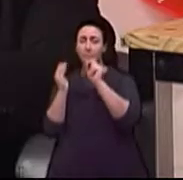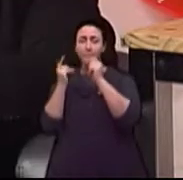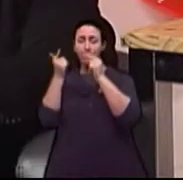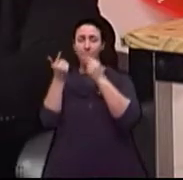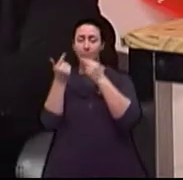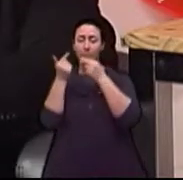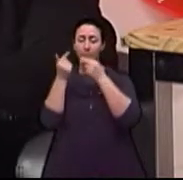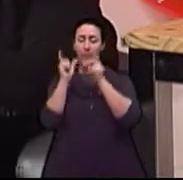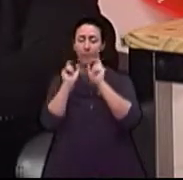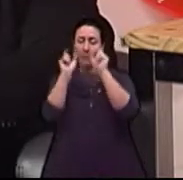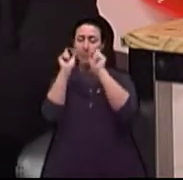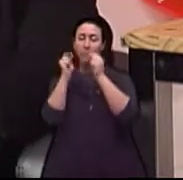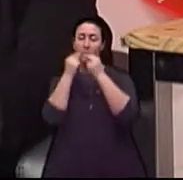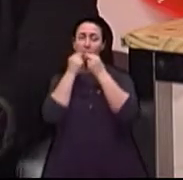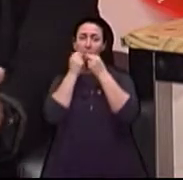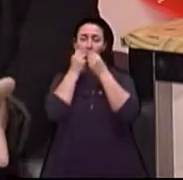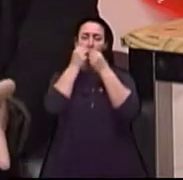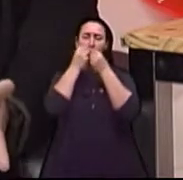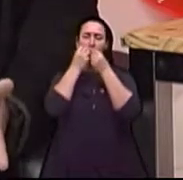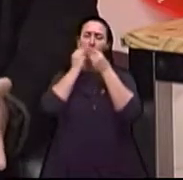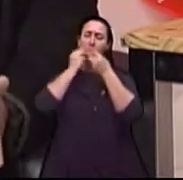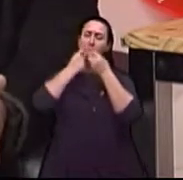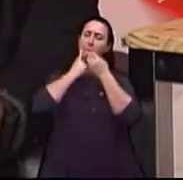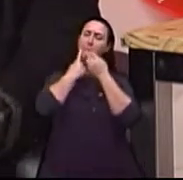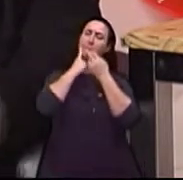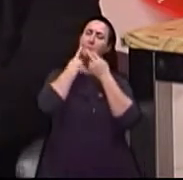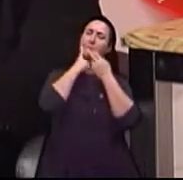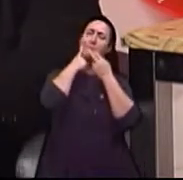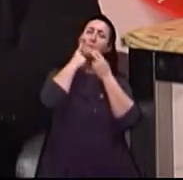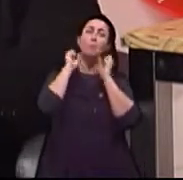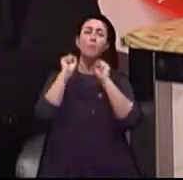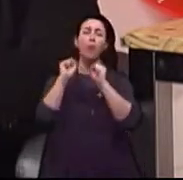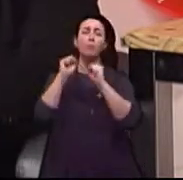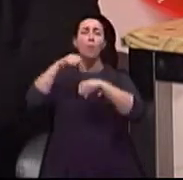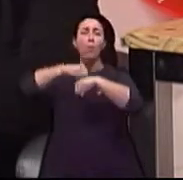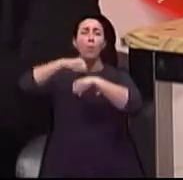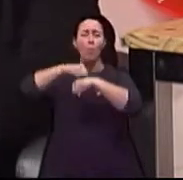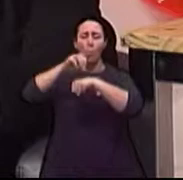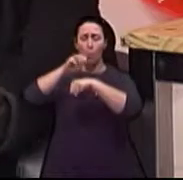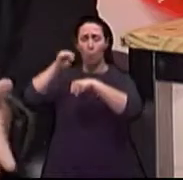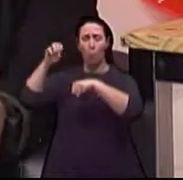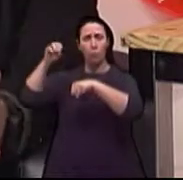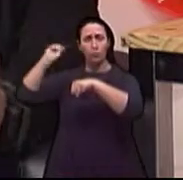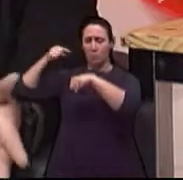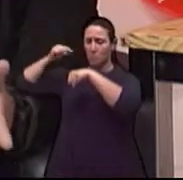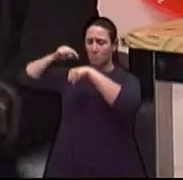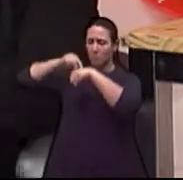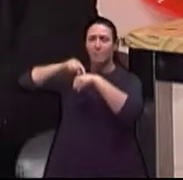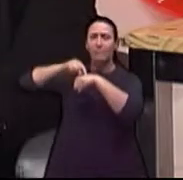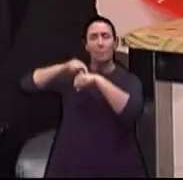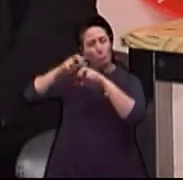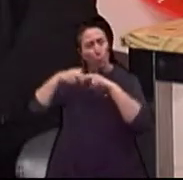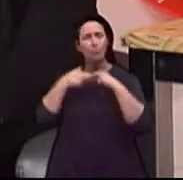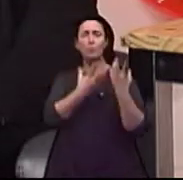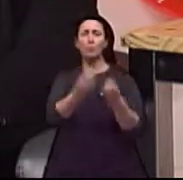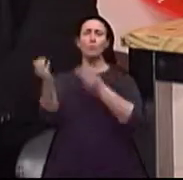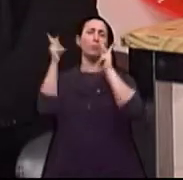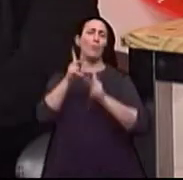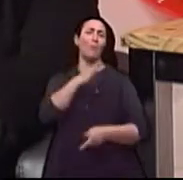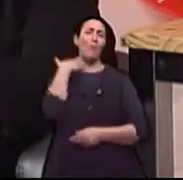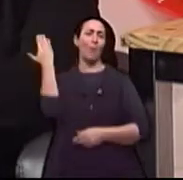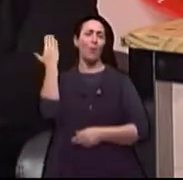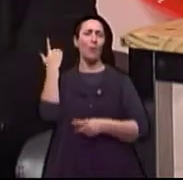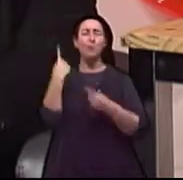por exemplo da da mucosa e vai invadindo até o osso E aí a pessoa pode virar óbito por isso que a gente fala que